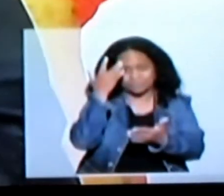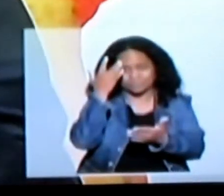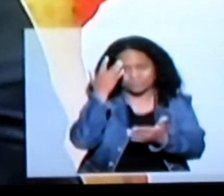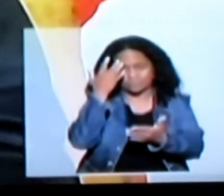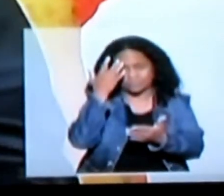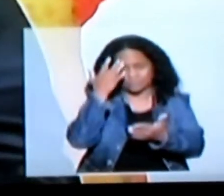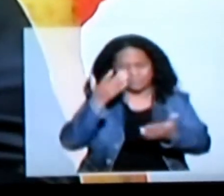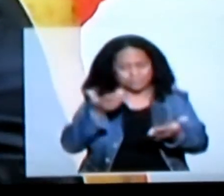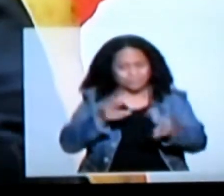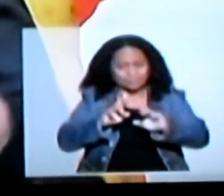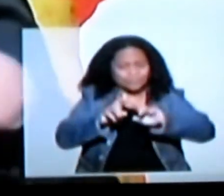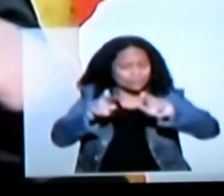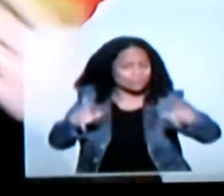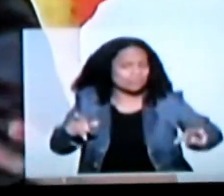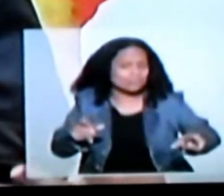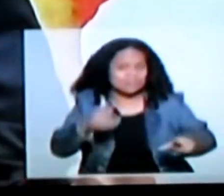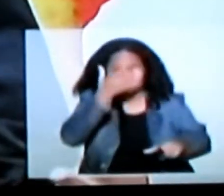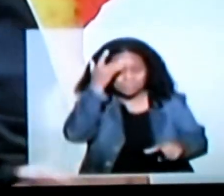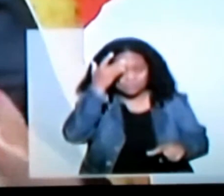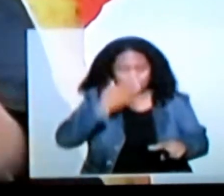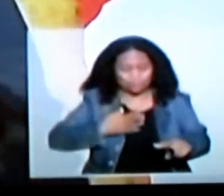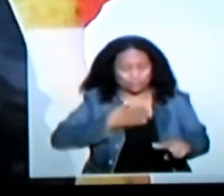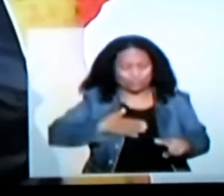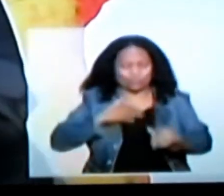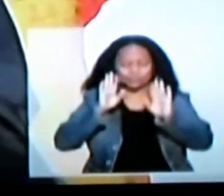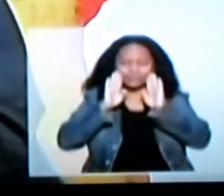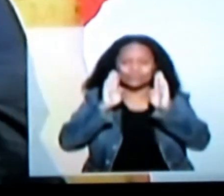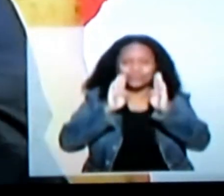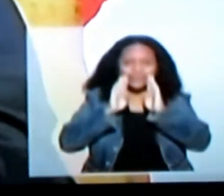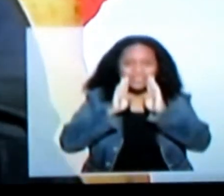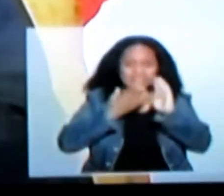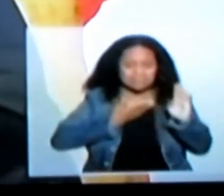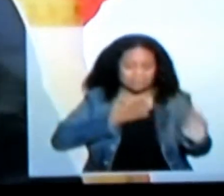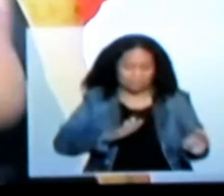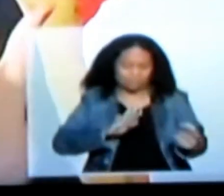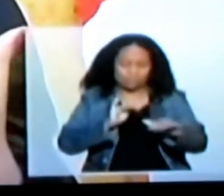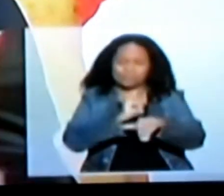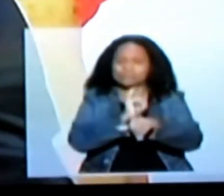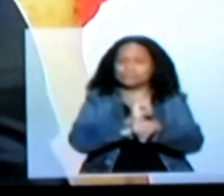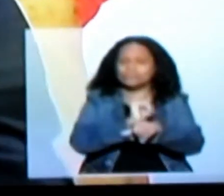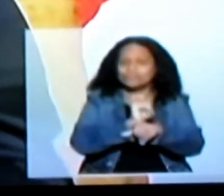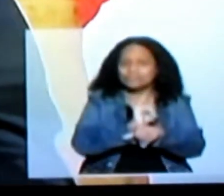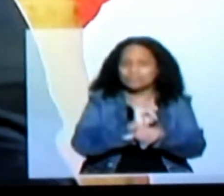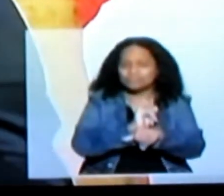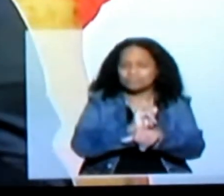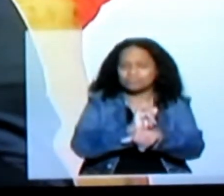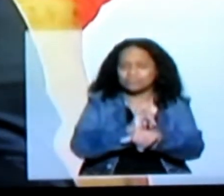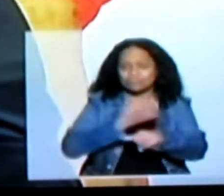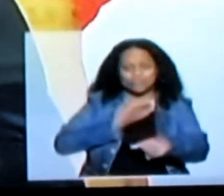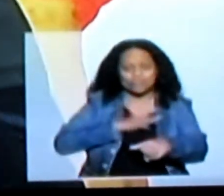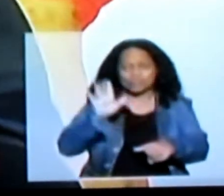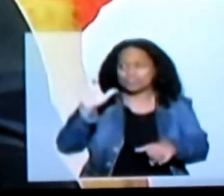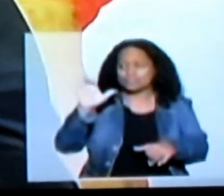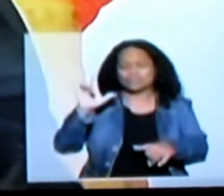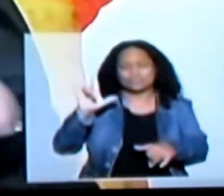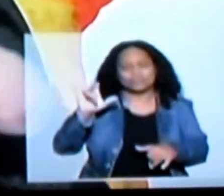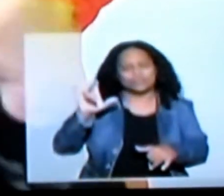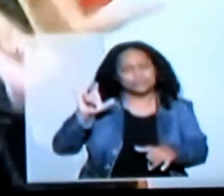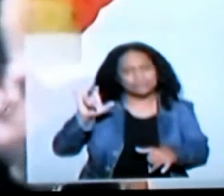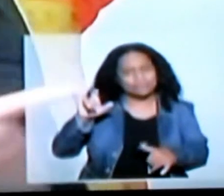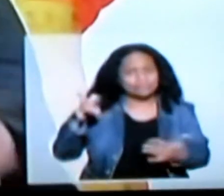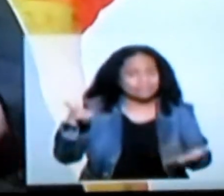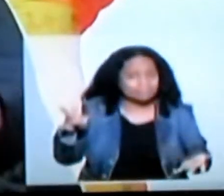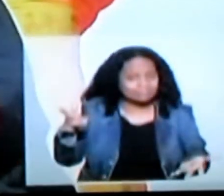pessoas. Tem gente que tem horror de Instagram, tem gente que tem horror de YouTube, tem gente que tem horror de Facebook. Então a gente tem que postar em tudo. Então às vezes um vídeo já não tem tempo,